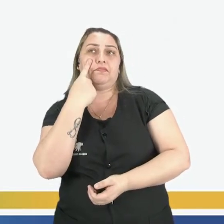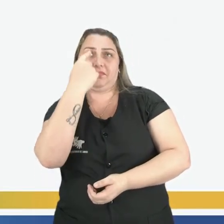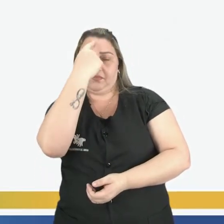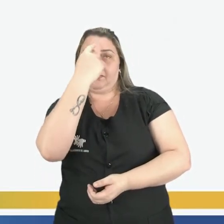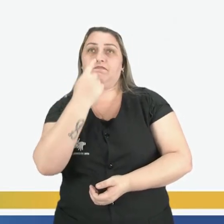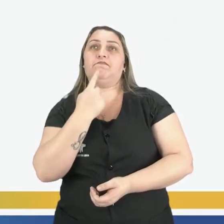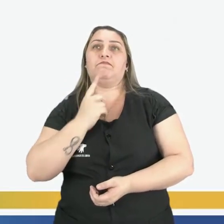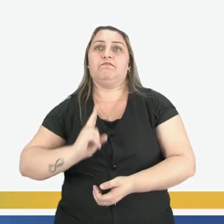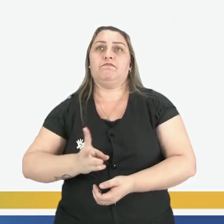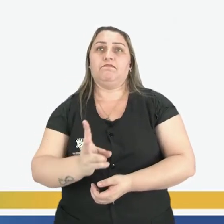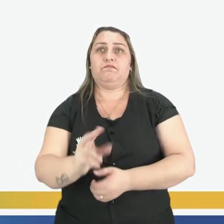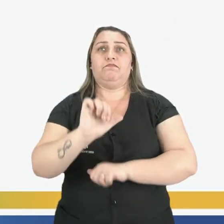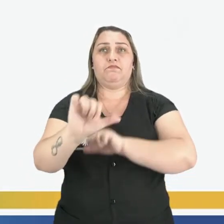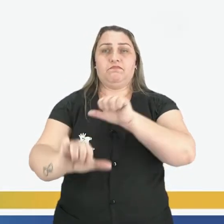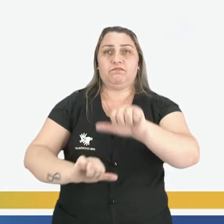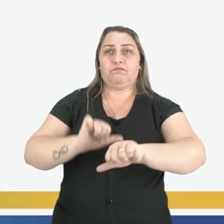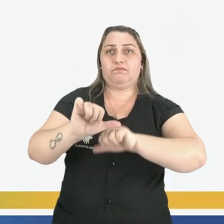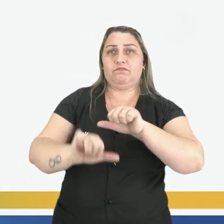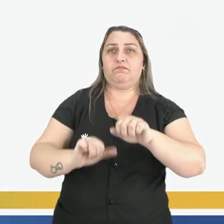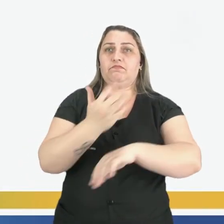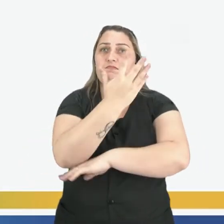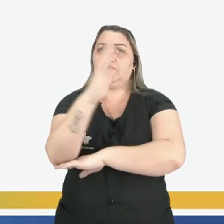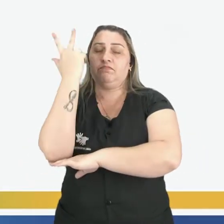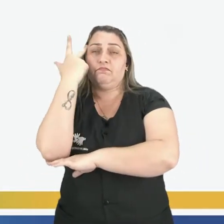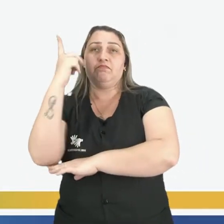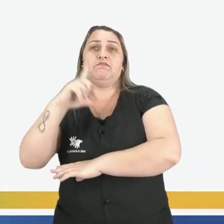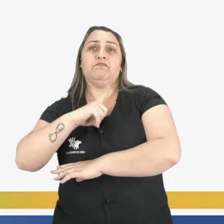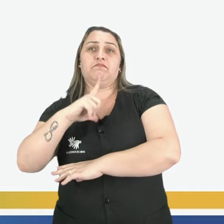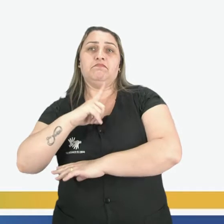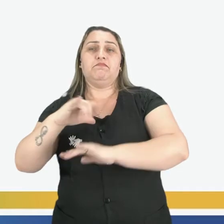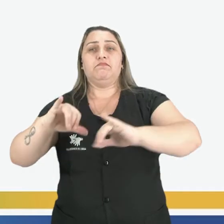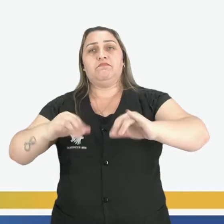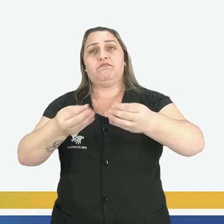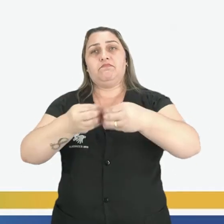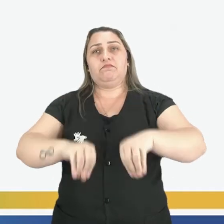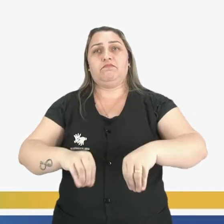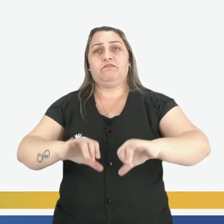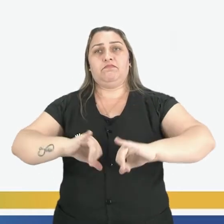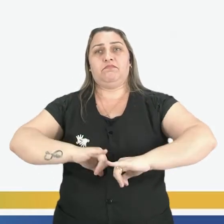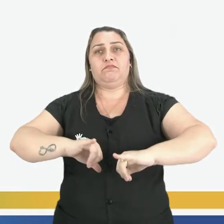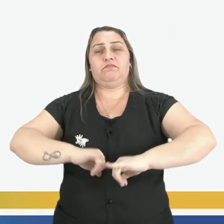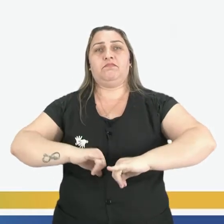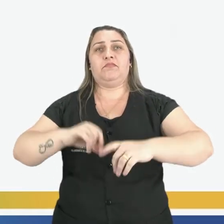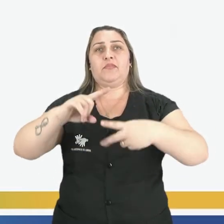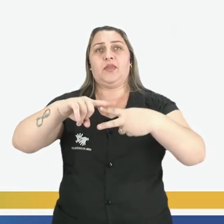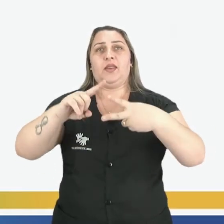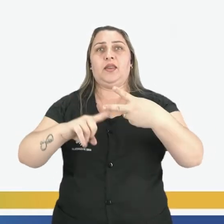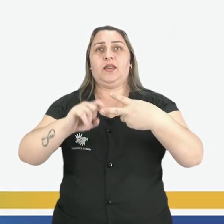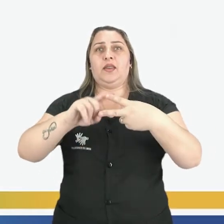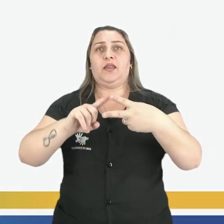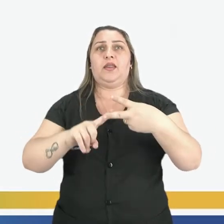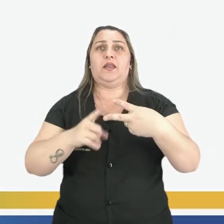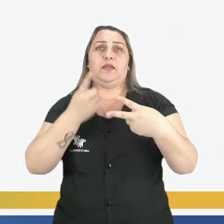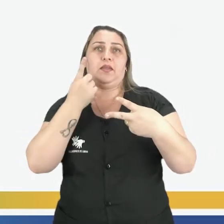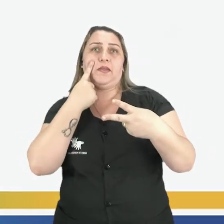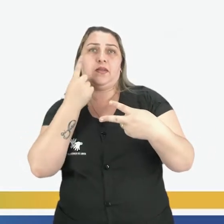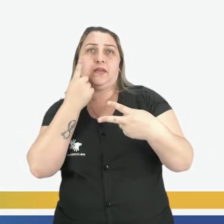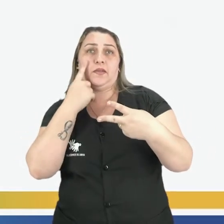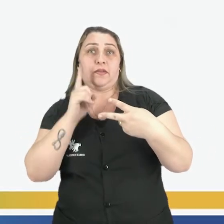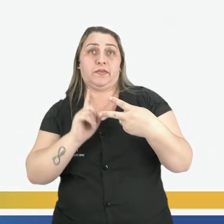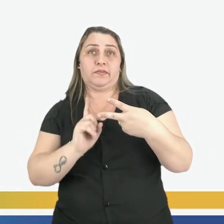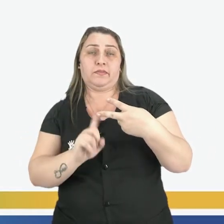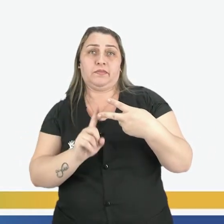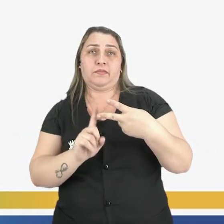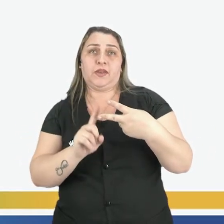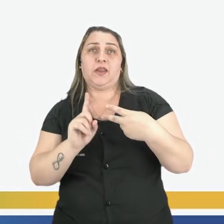a sequência de alterações que a paisagem sofreu. Vamos observar? Tem duas imagens aí. Na primeira